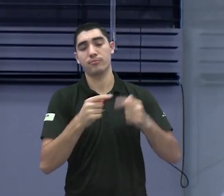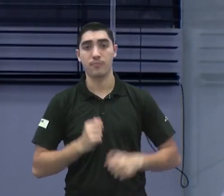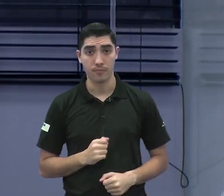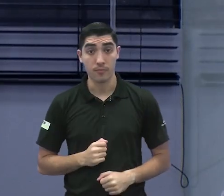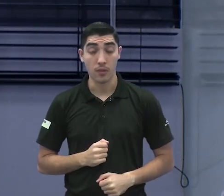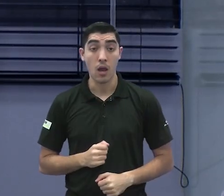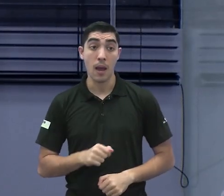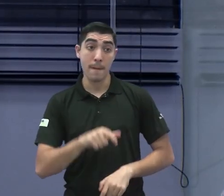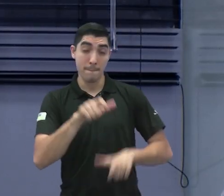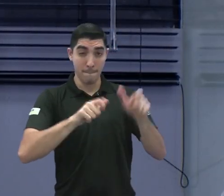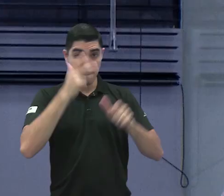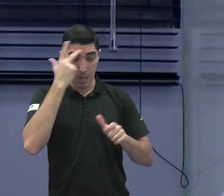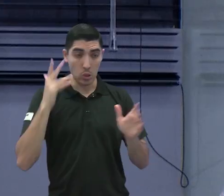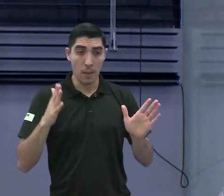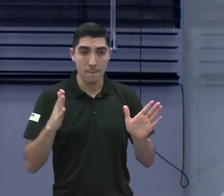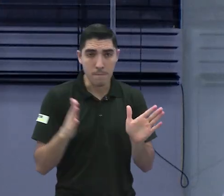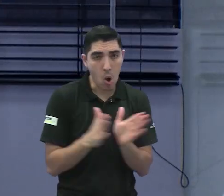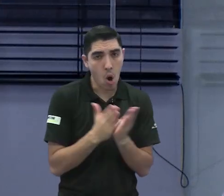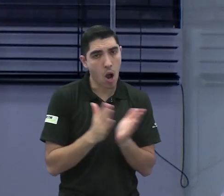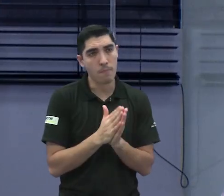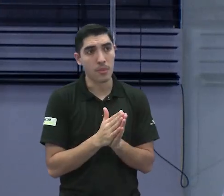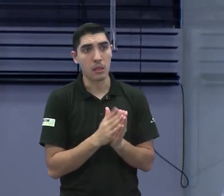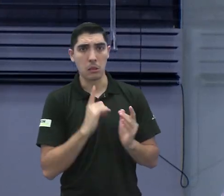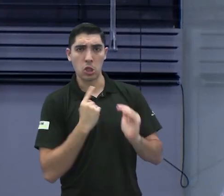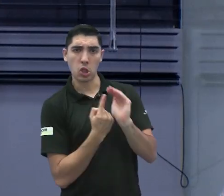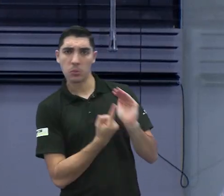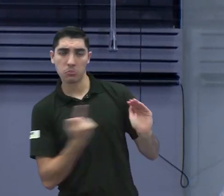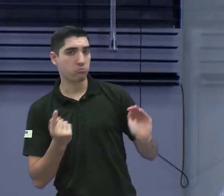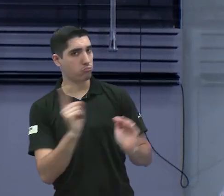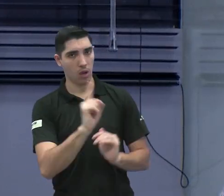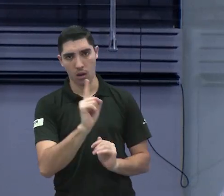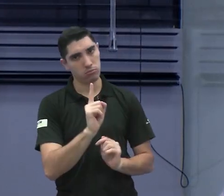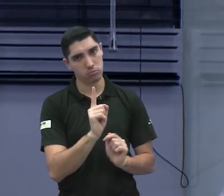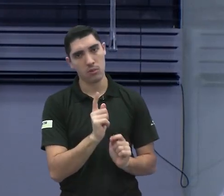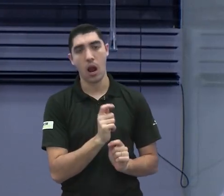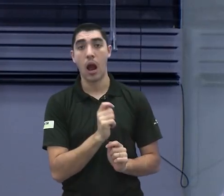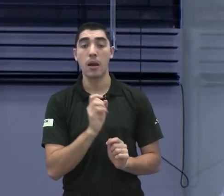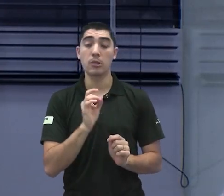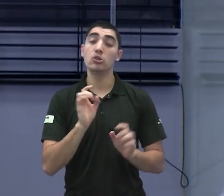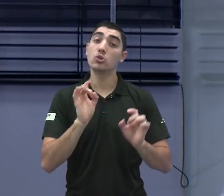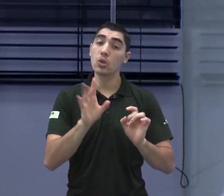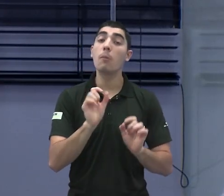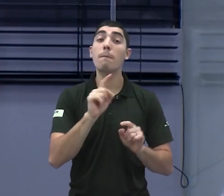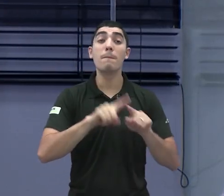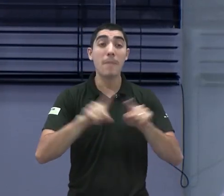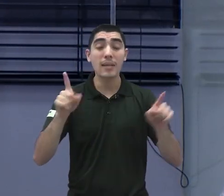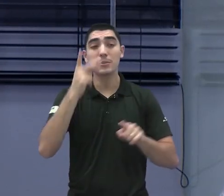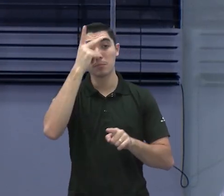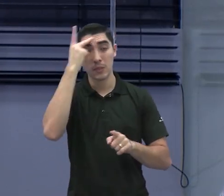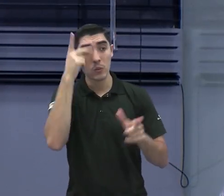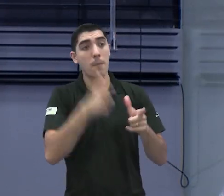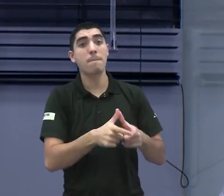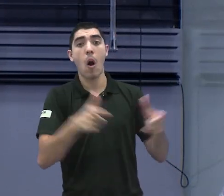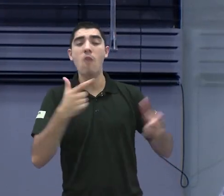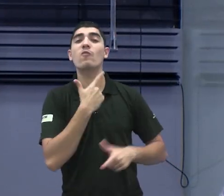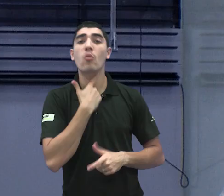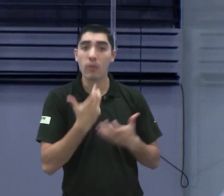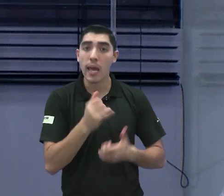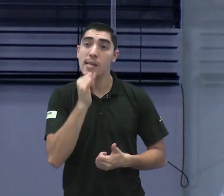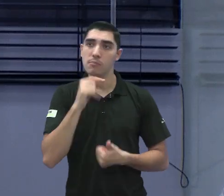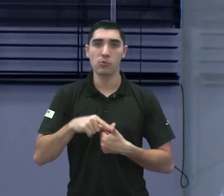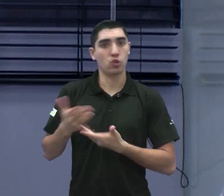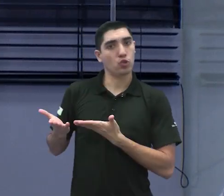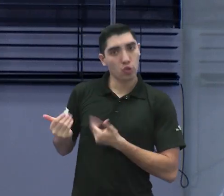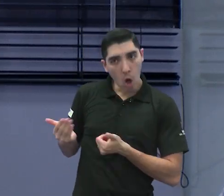o comum para as classes mais baixas, mas ele já começa a ser um desejo, acho que de muitas pessoas, seja das